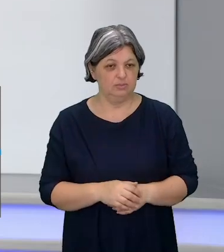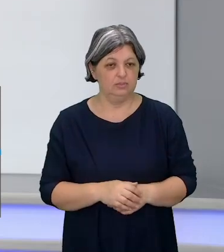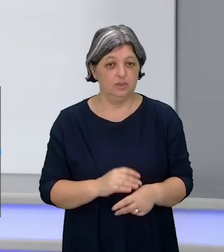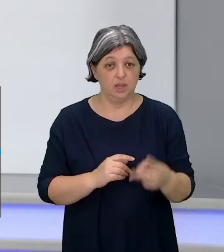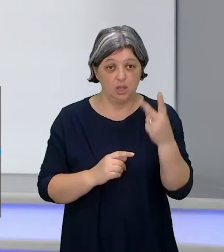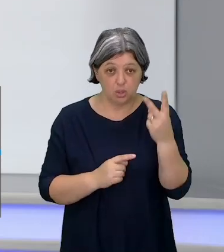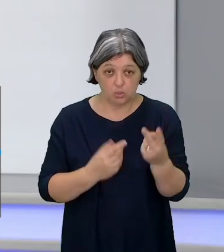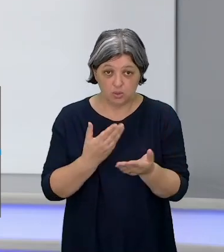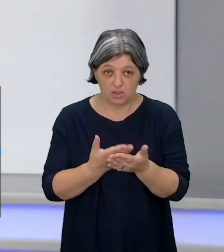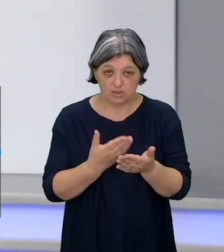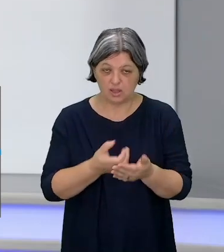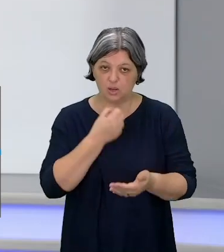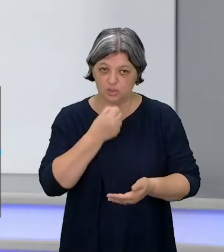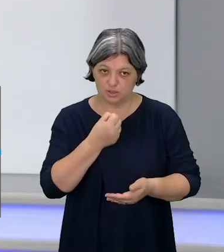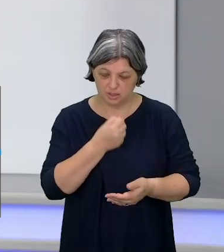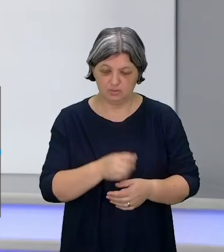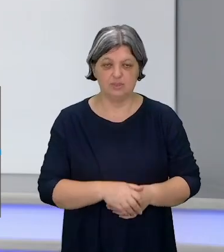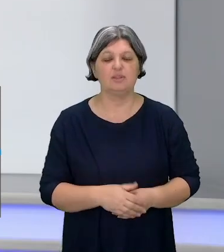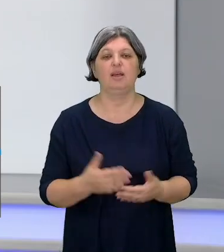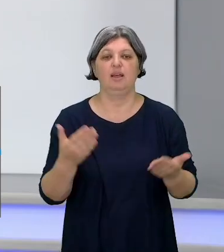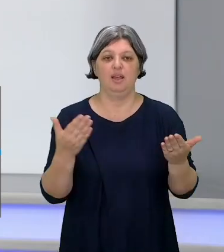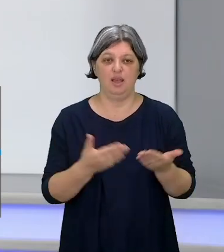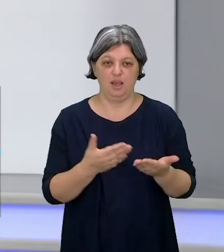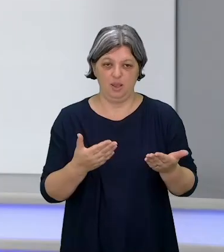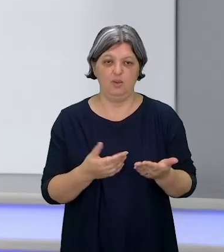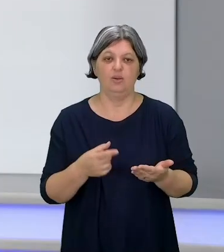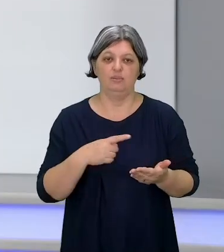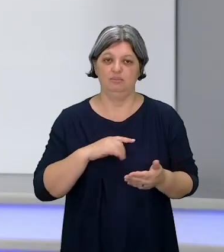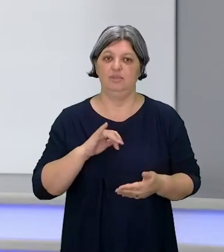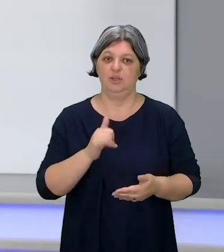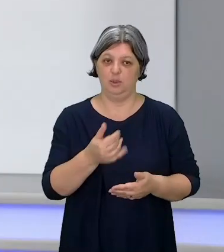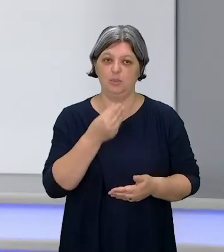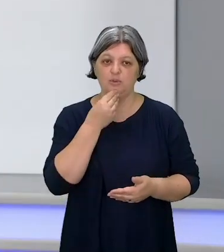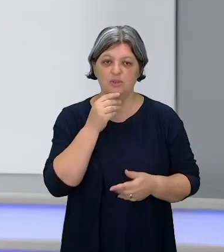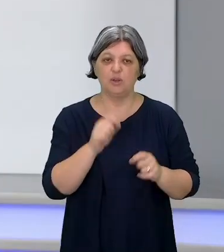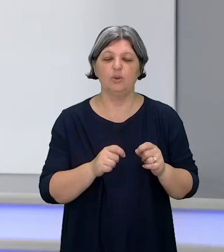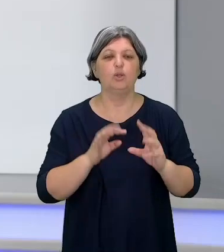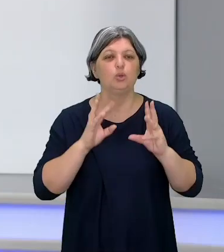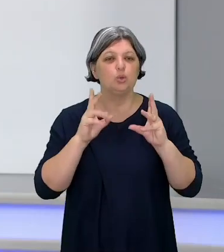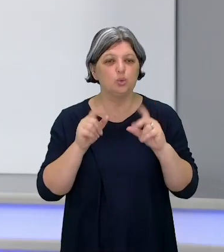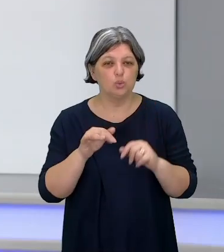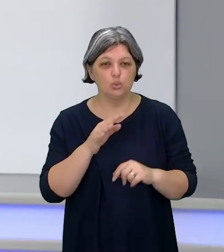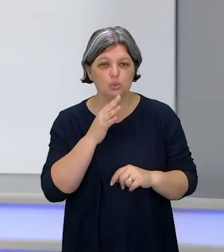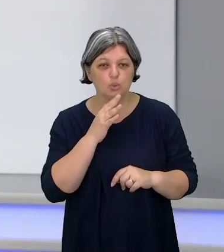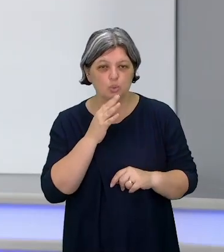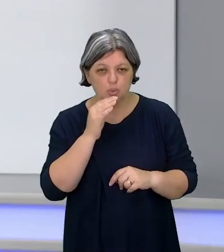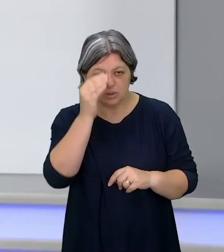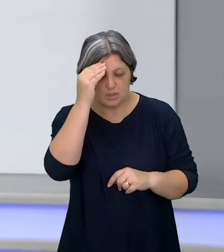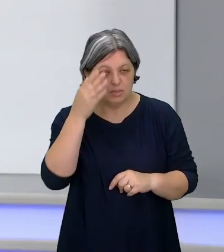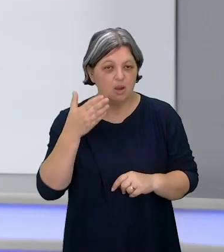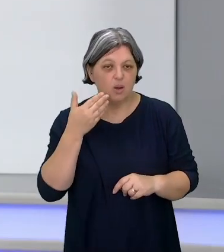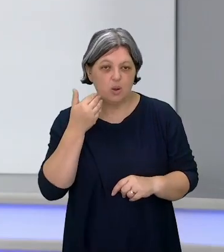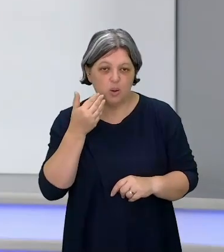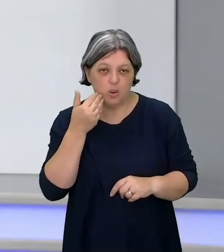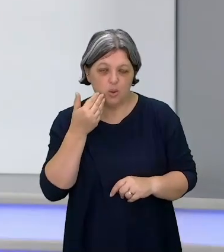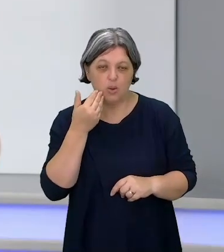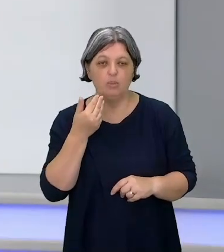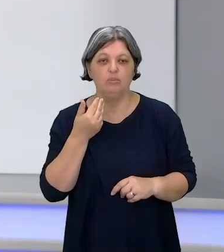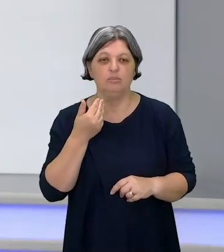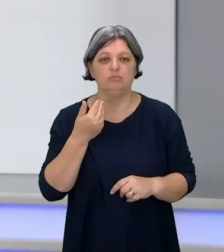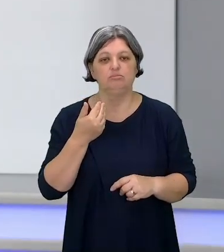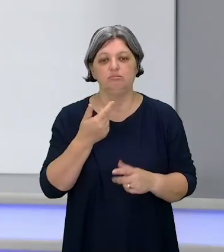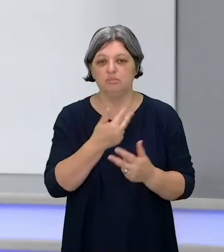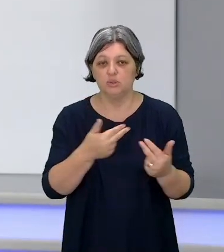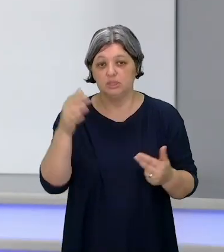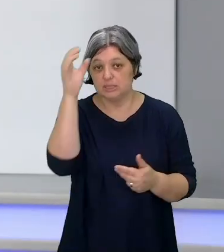aulas de entrevista. Então, agora é para a gente também aproveitar todo aquele conhecimento que a gente adquiriu aí, né? Tudo que a gente viu de